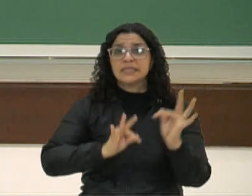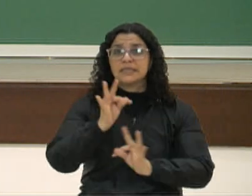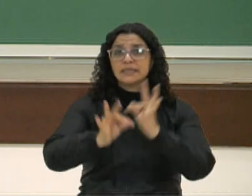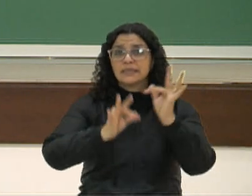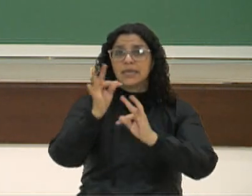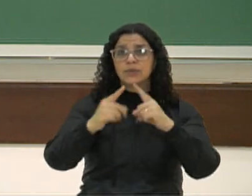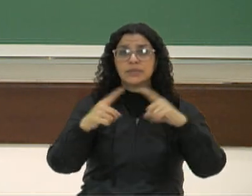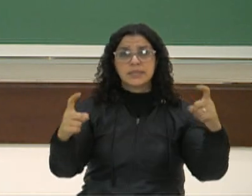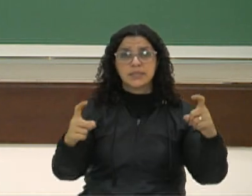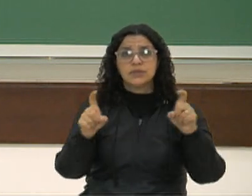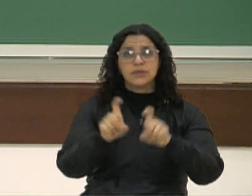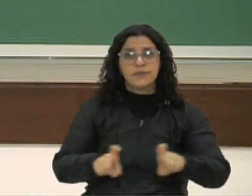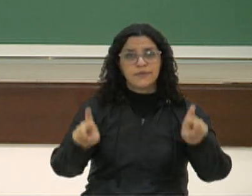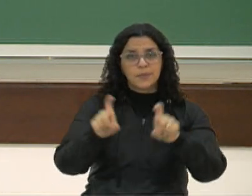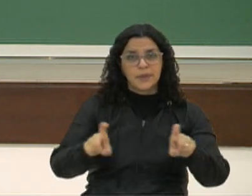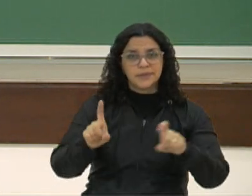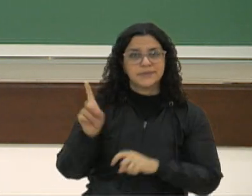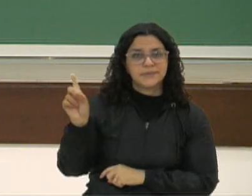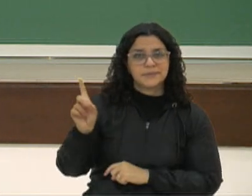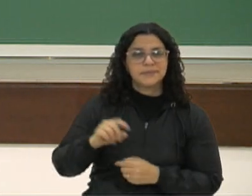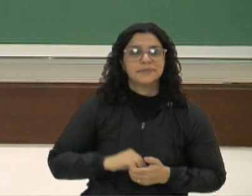Técnico-Científica Informacional.